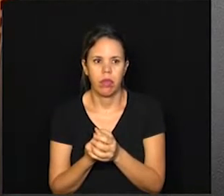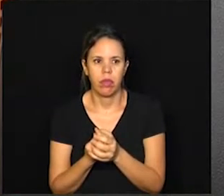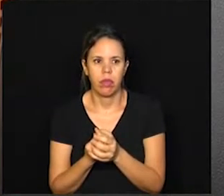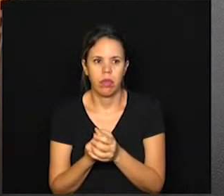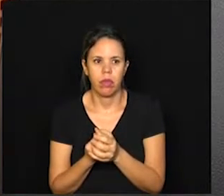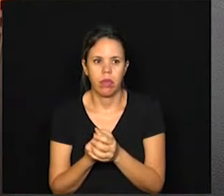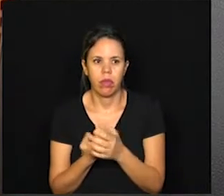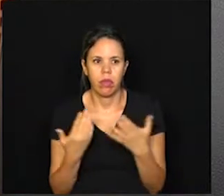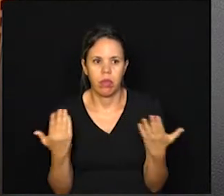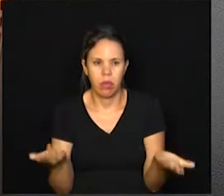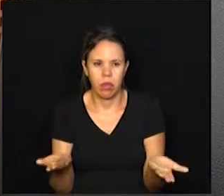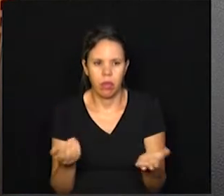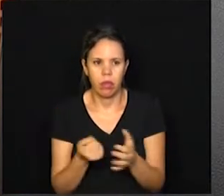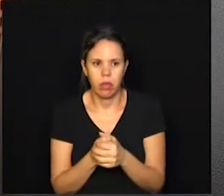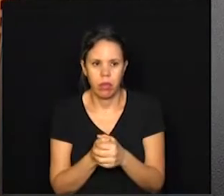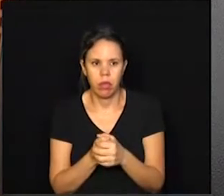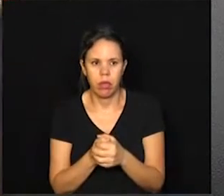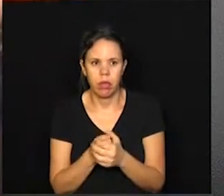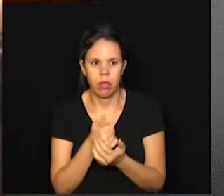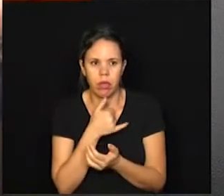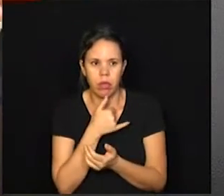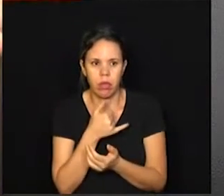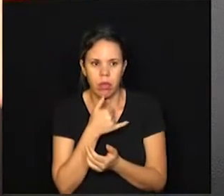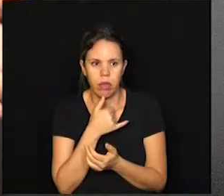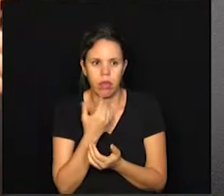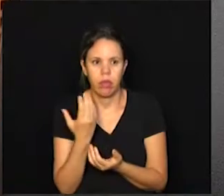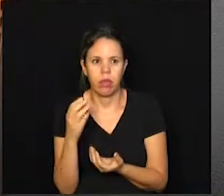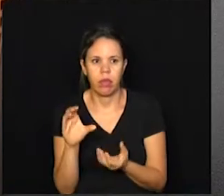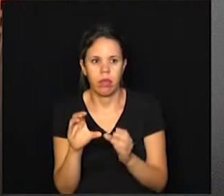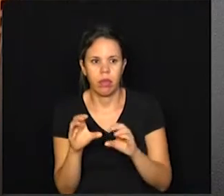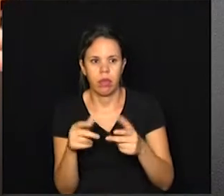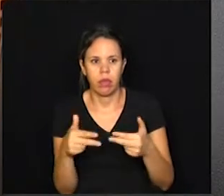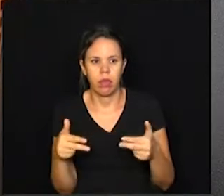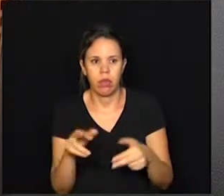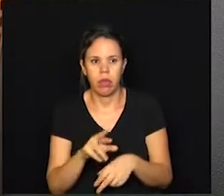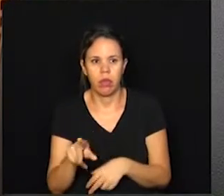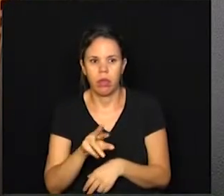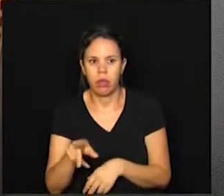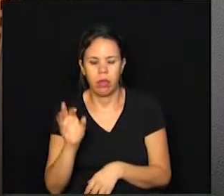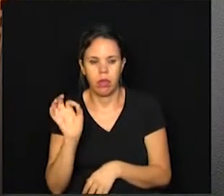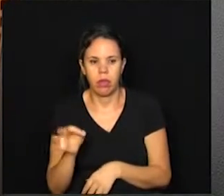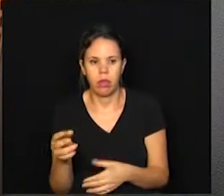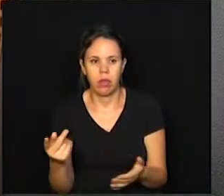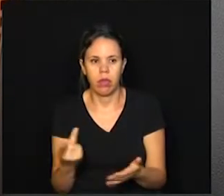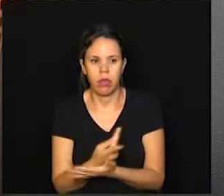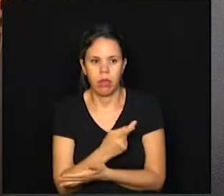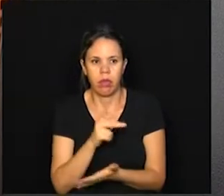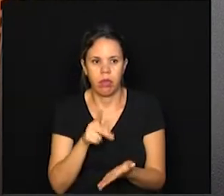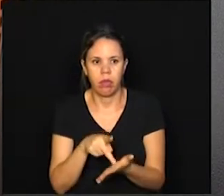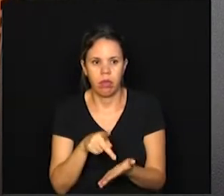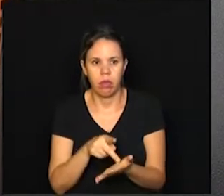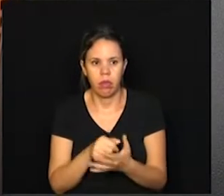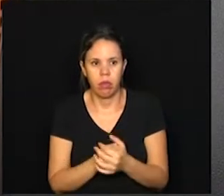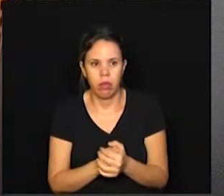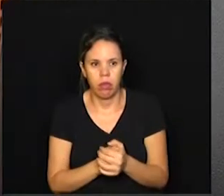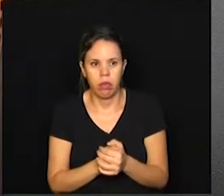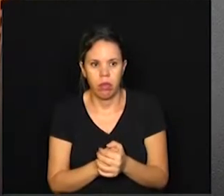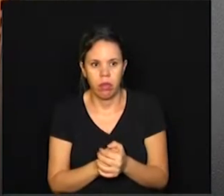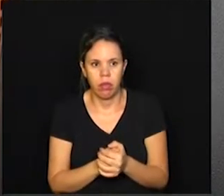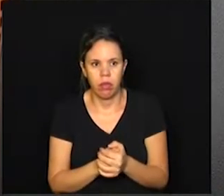E quando, infelizmente, compartilhar algo que não é correto, não era verdadeiro, e